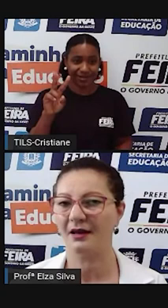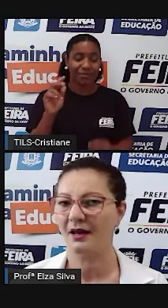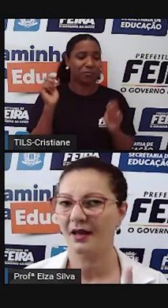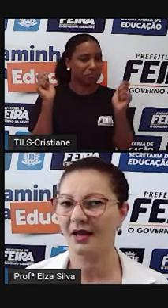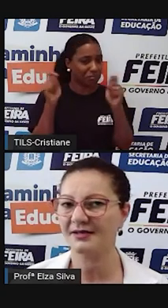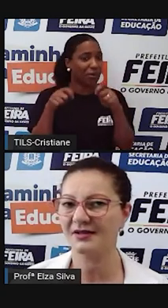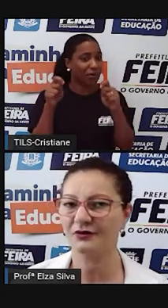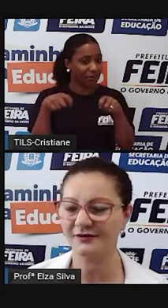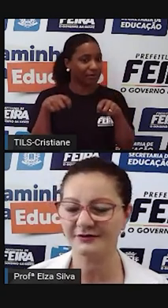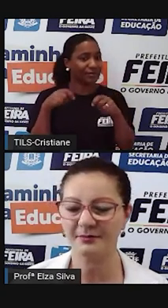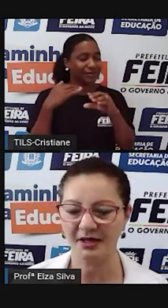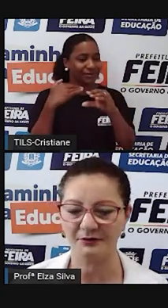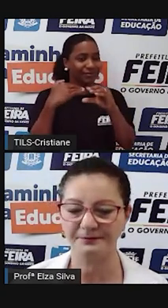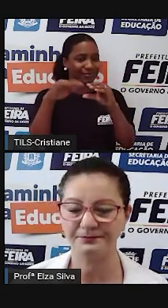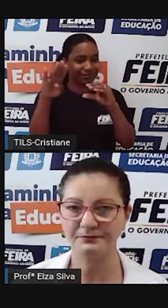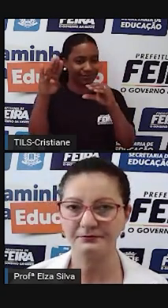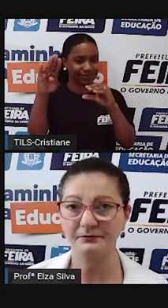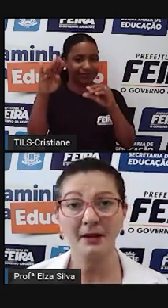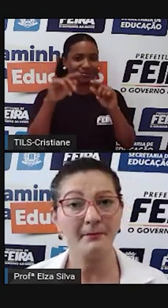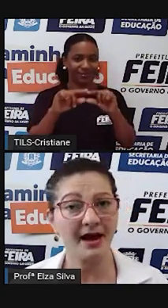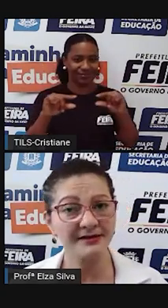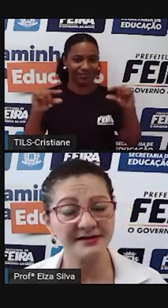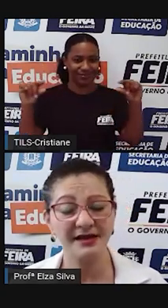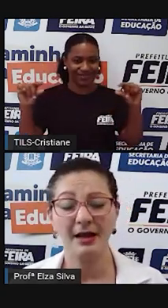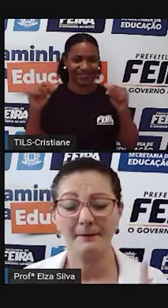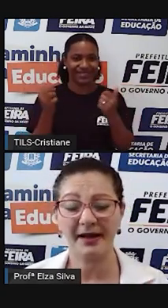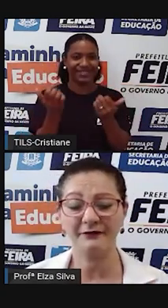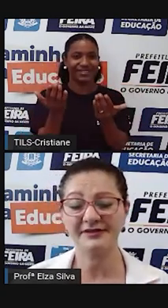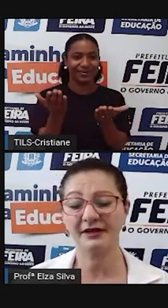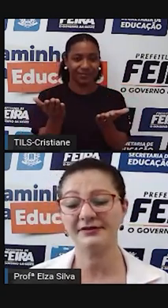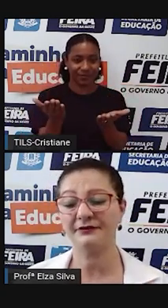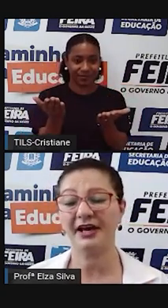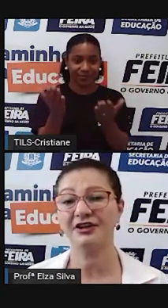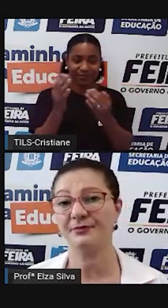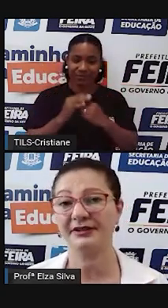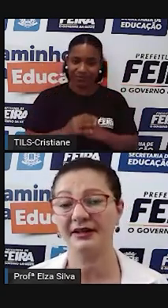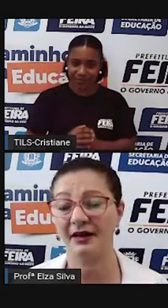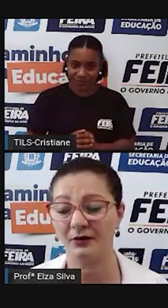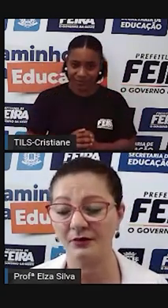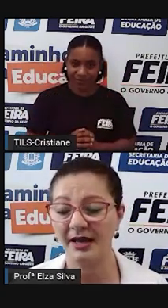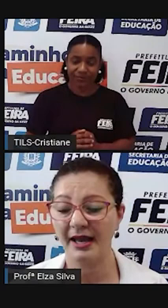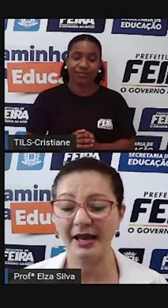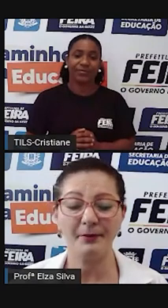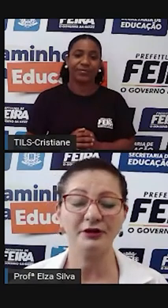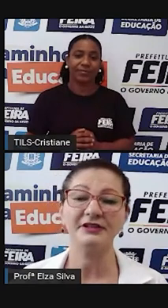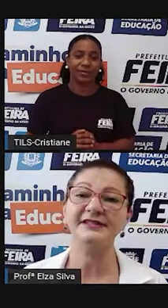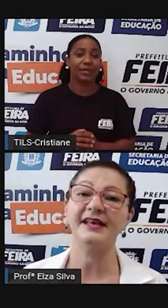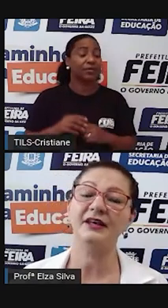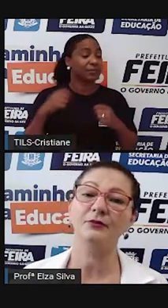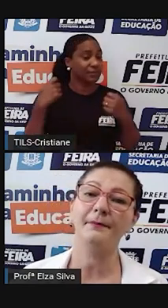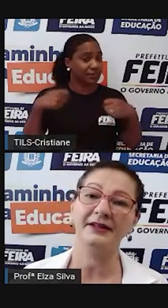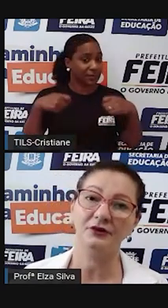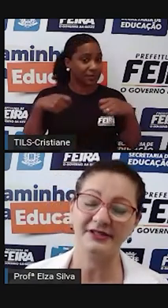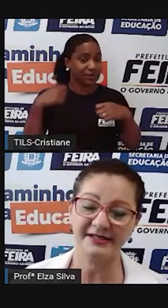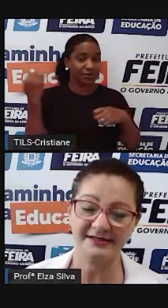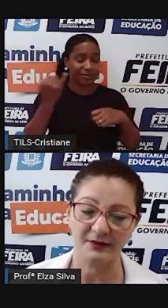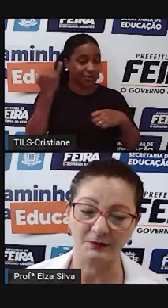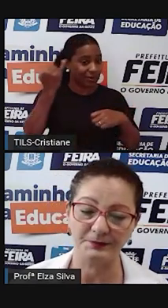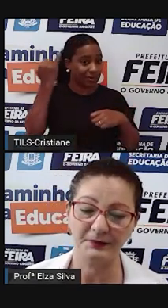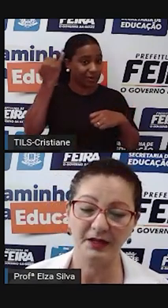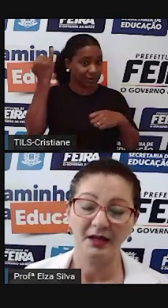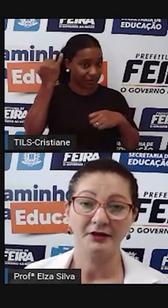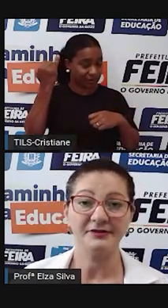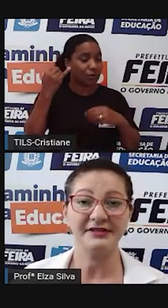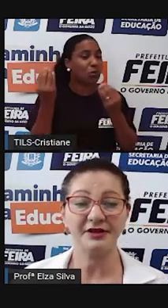tv.anosfinais@seduc.feirasantana.ba.gov.br. Esse é o nosso e-mail. Mas, para você nos enviar este material, é importante seguir uma